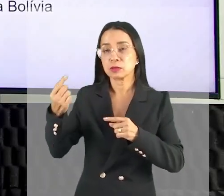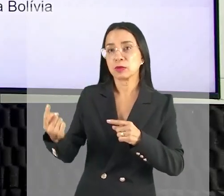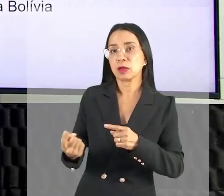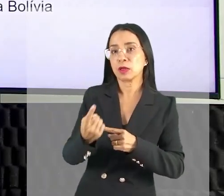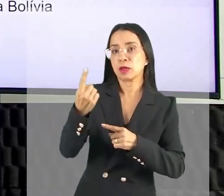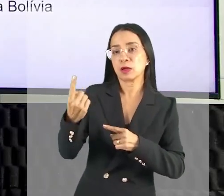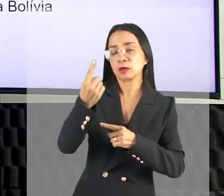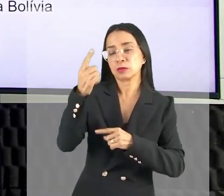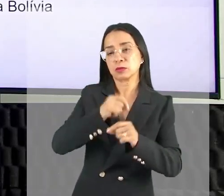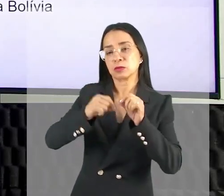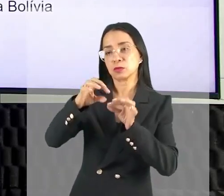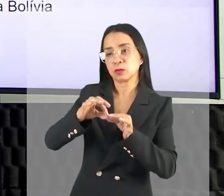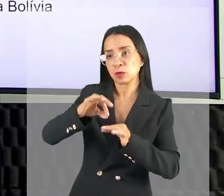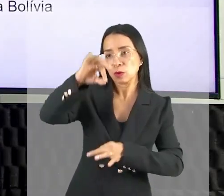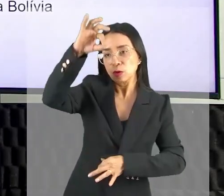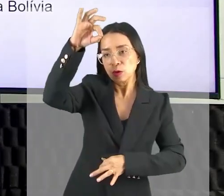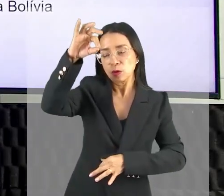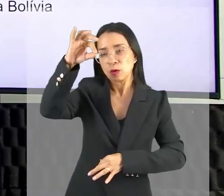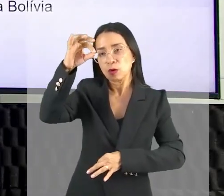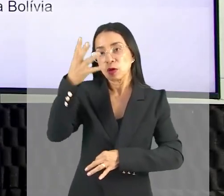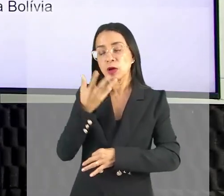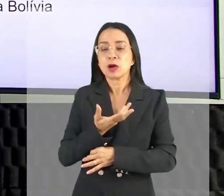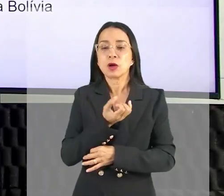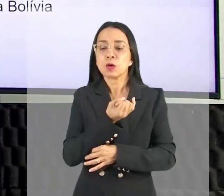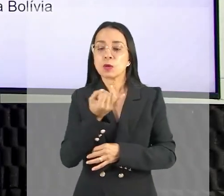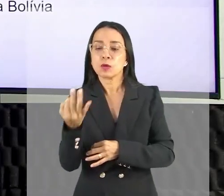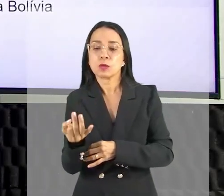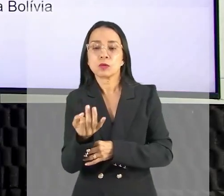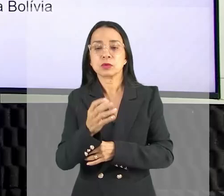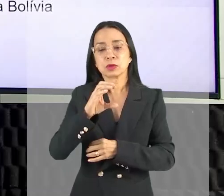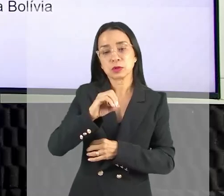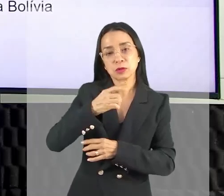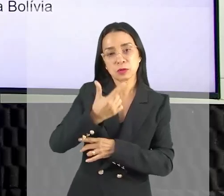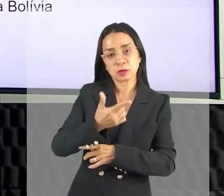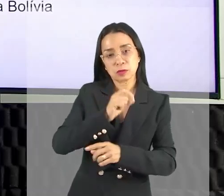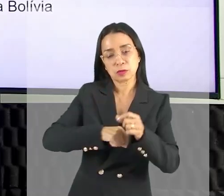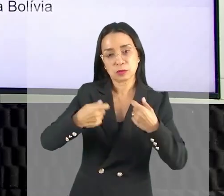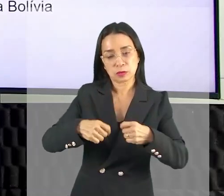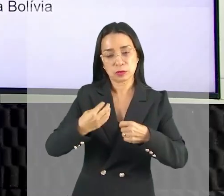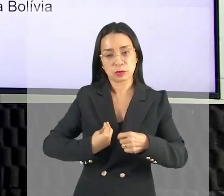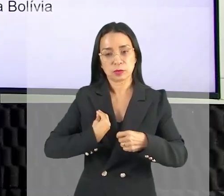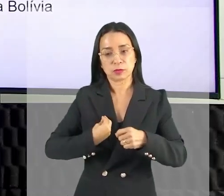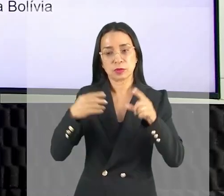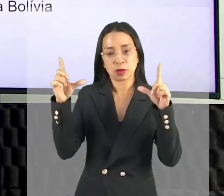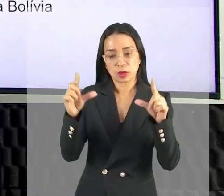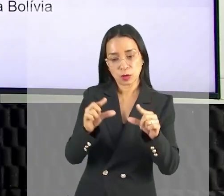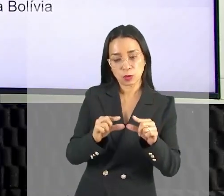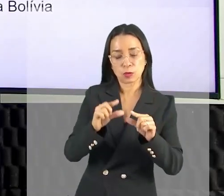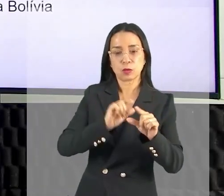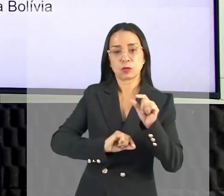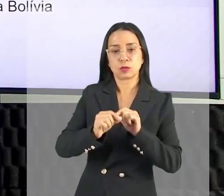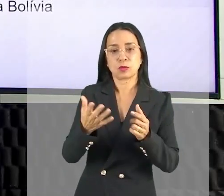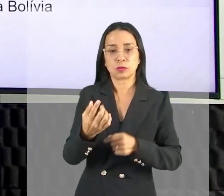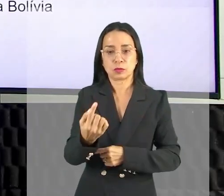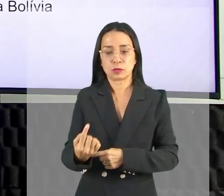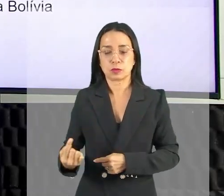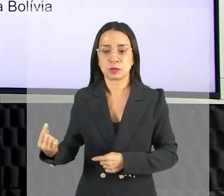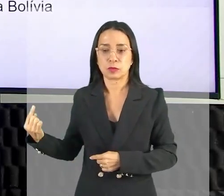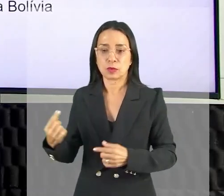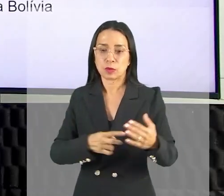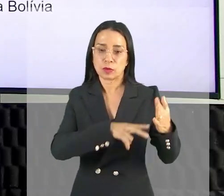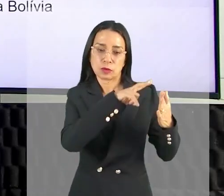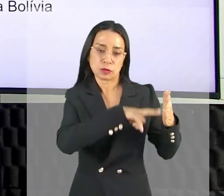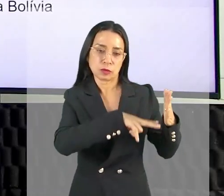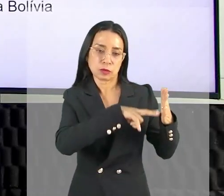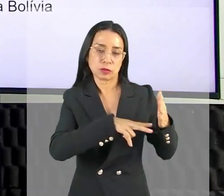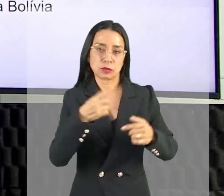a quantidade do gás que a gente precisa para sobreviver, que é o oxigênio, vai diminuindo. Para a realização de uma